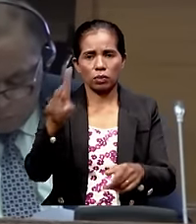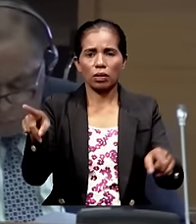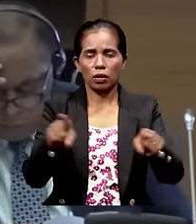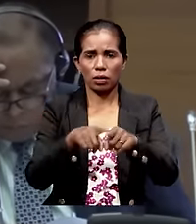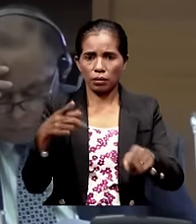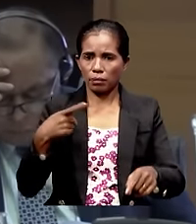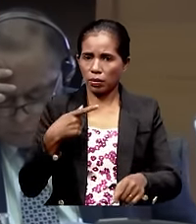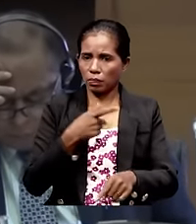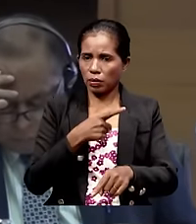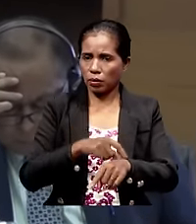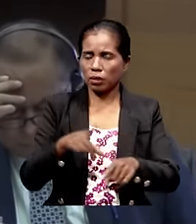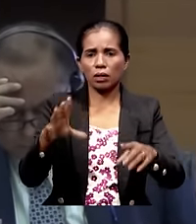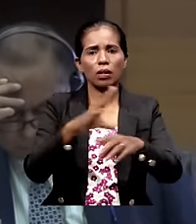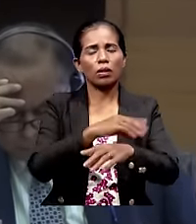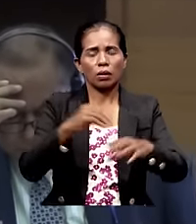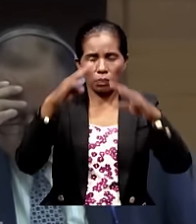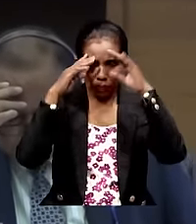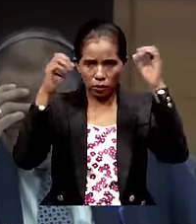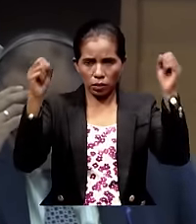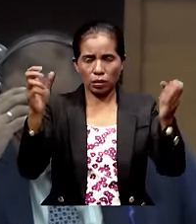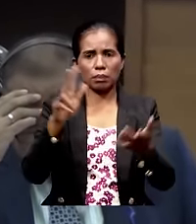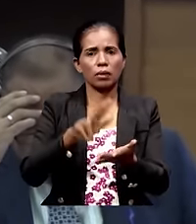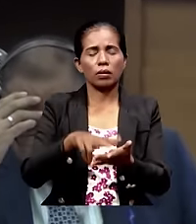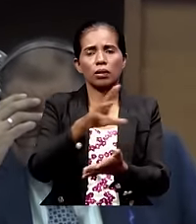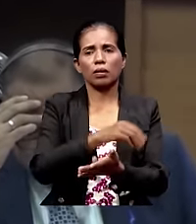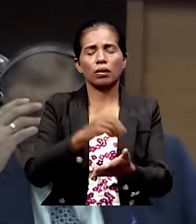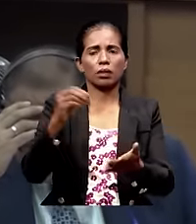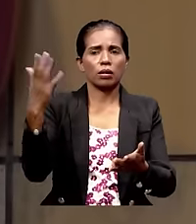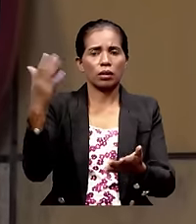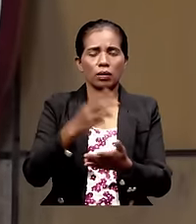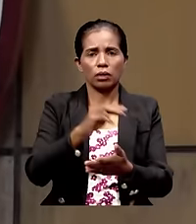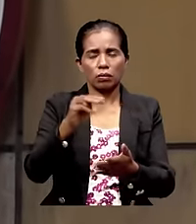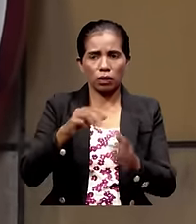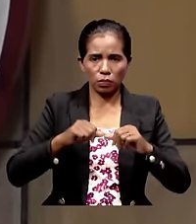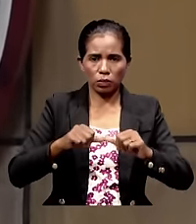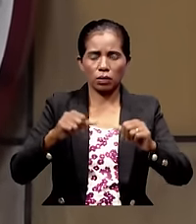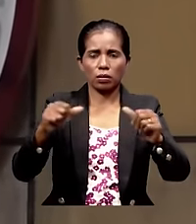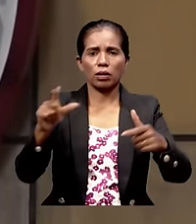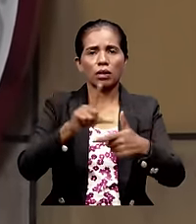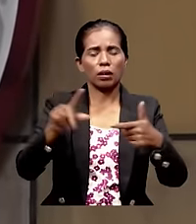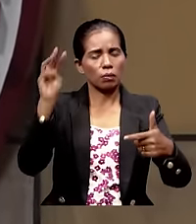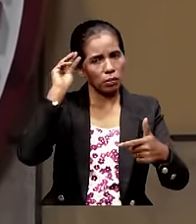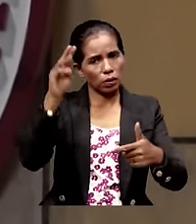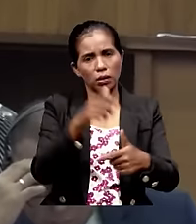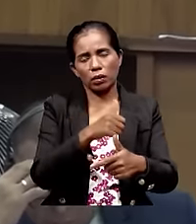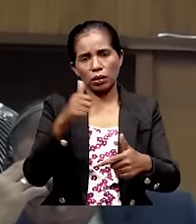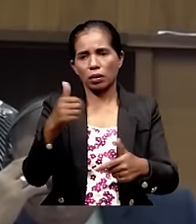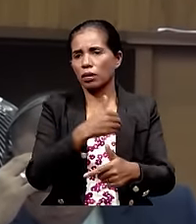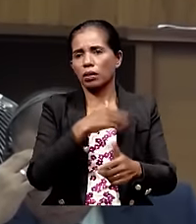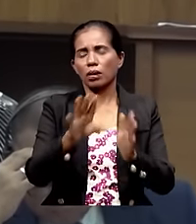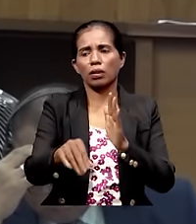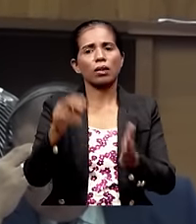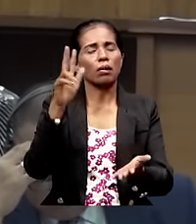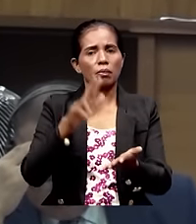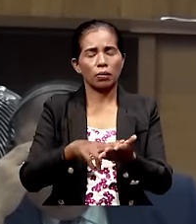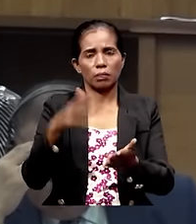Parlamento Nasional no Presidência República, pasaona e especialidade no segunda se continuo fali e a linha ministerial balung, nebe maksida oketa na aprovação